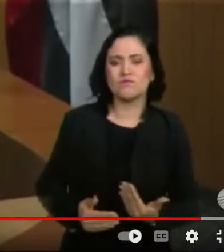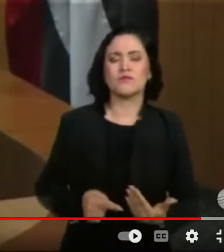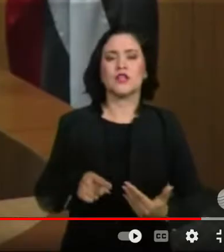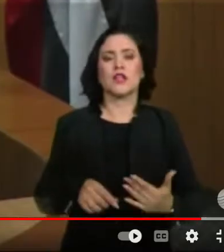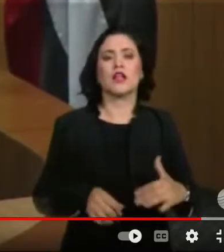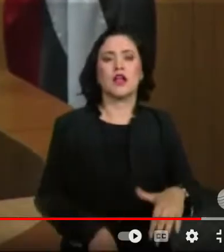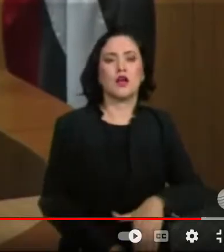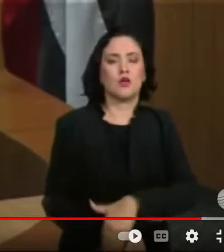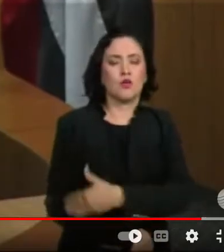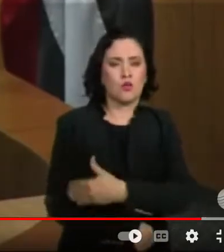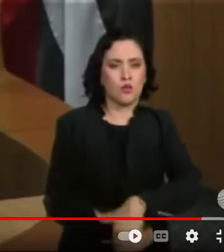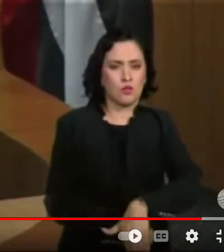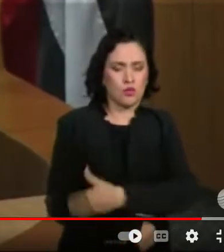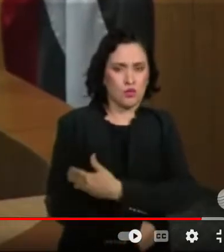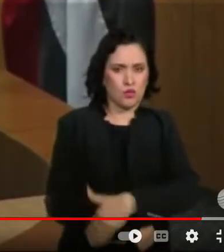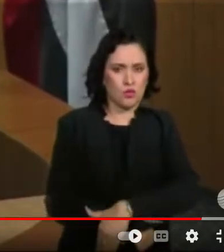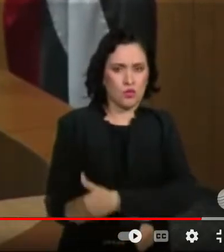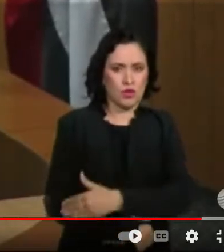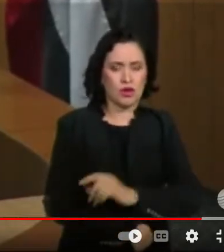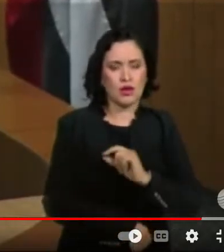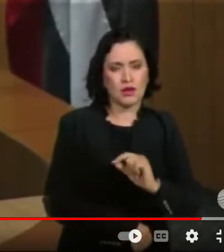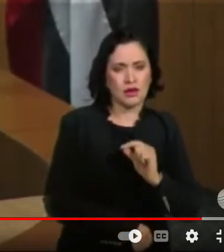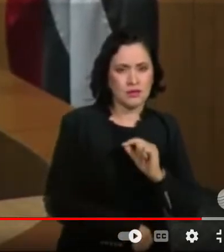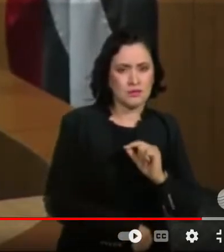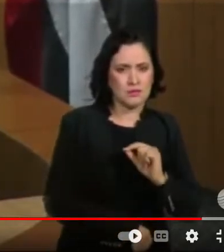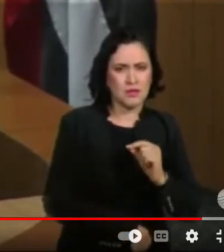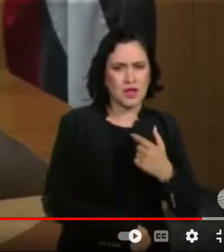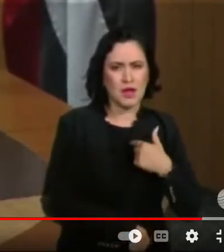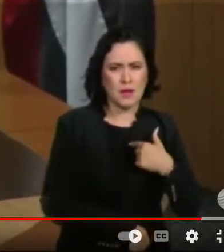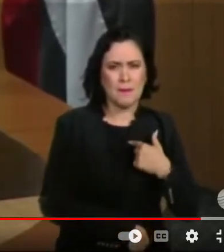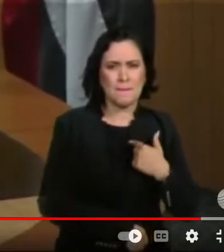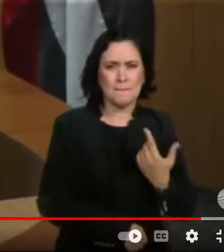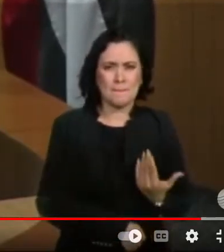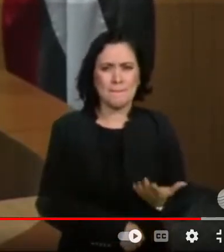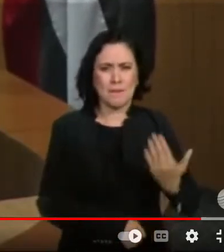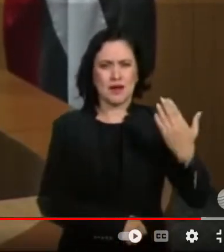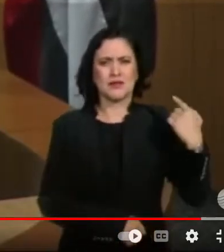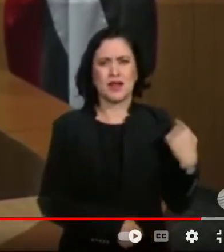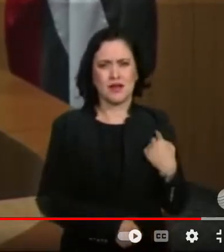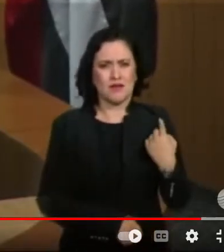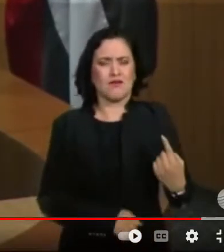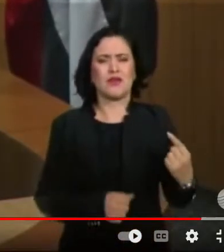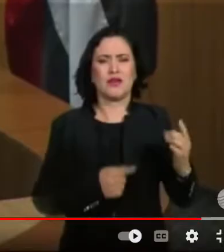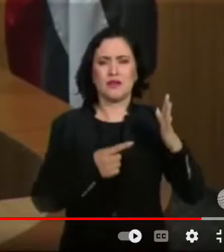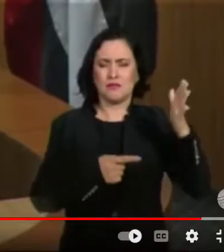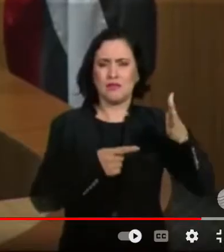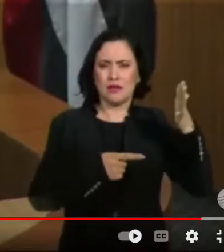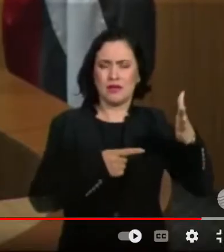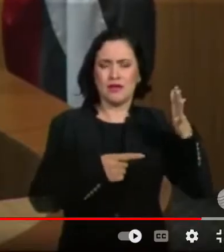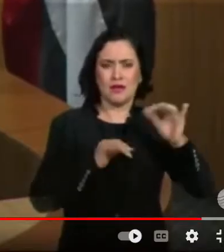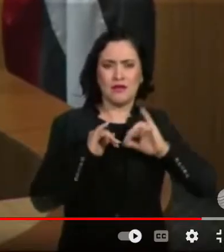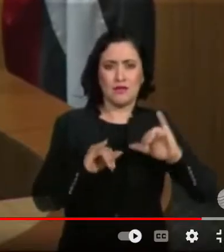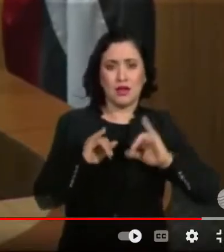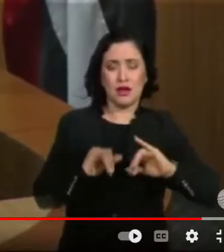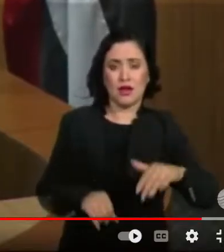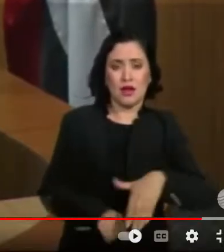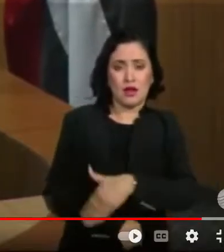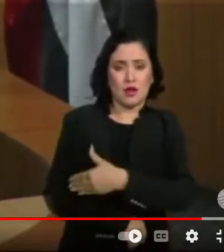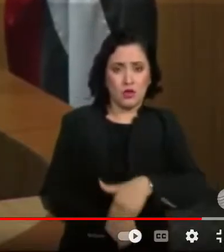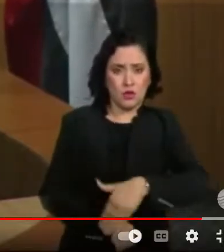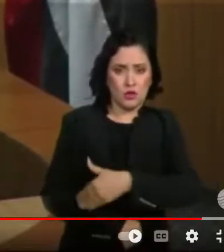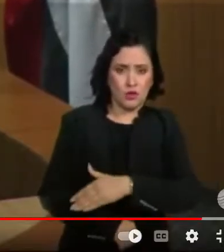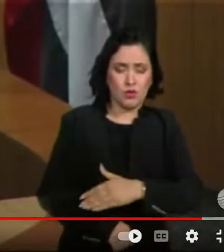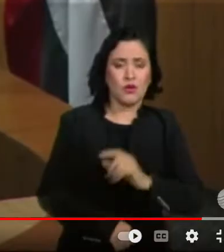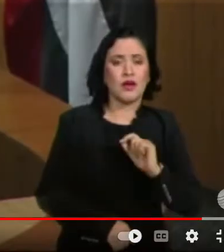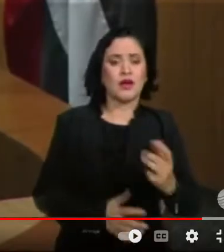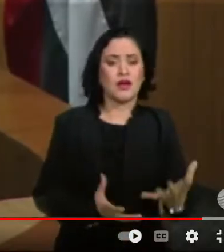que anteriormente eu aqui me pronunciei e destaquei as ruas que estão sendo beneficiadas na cidade